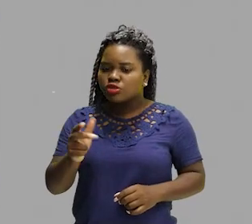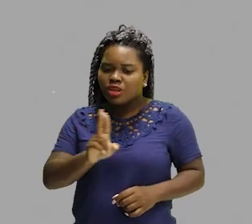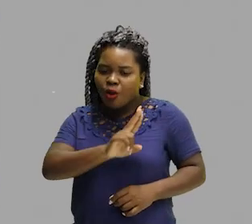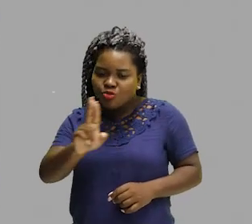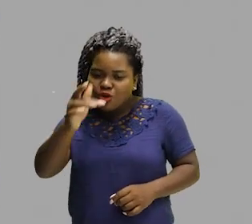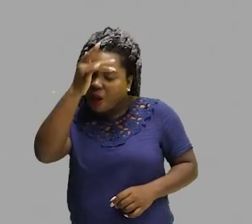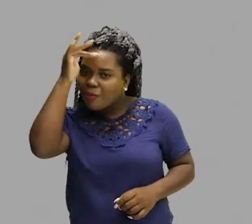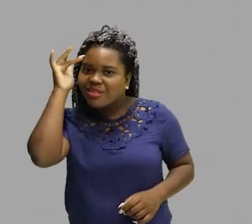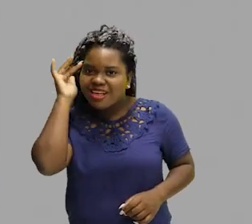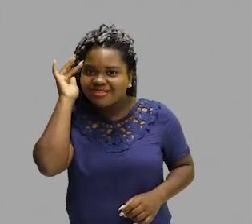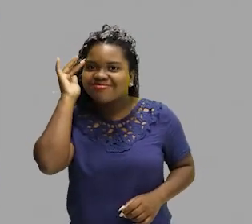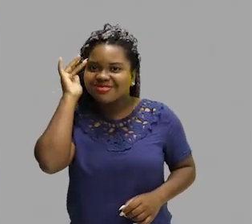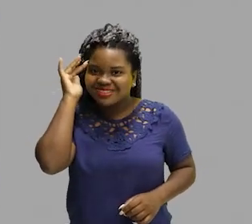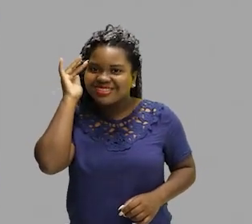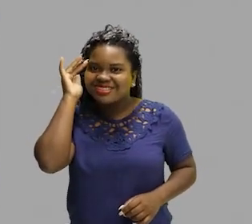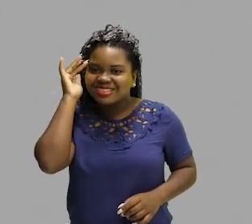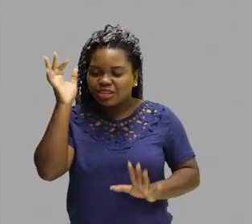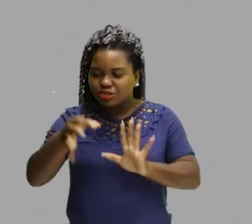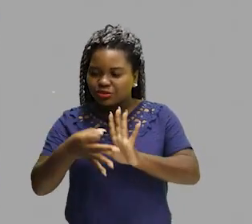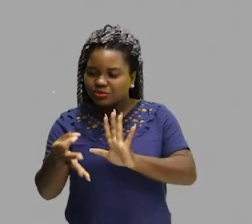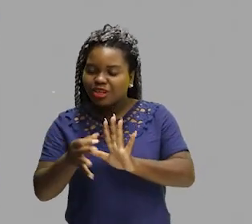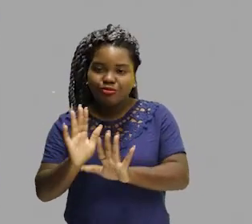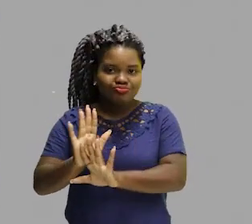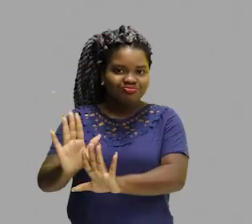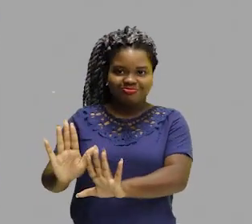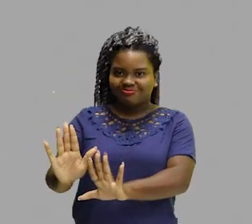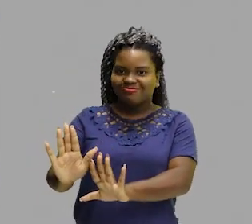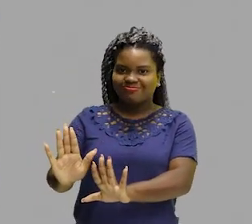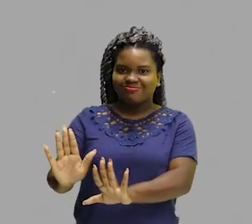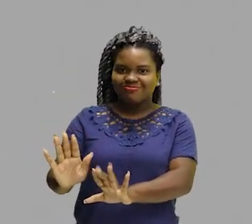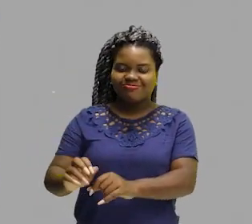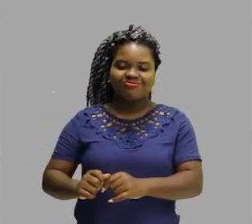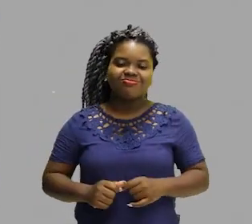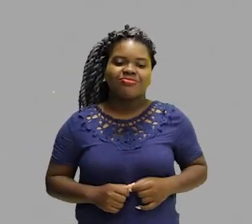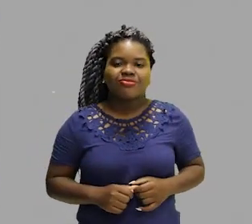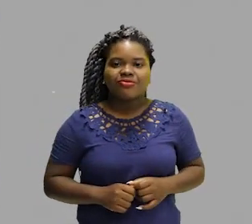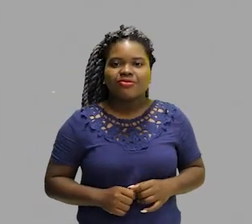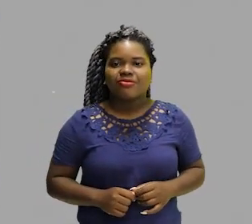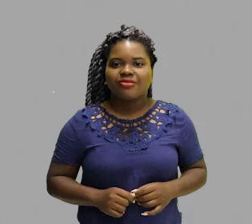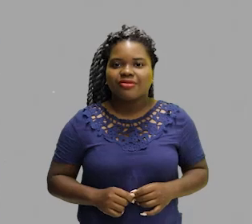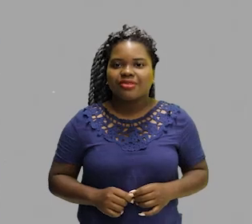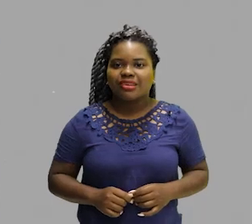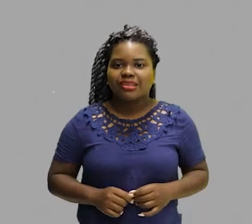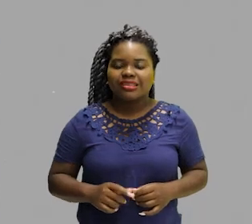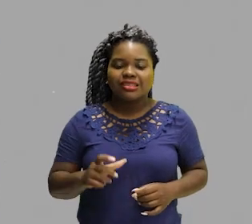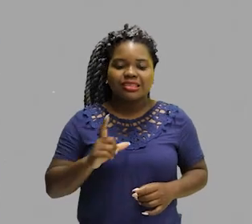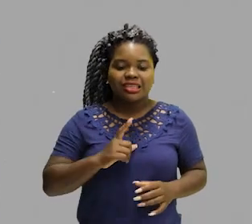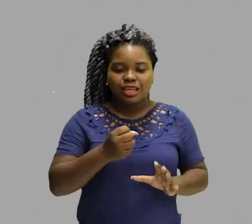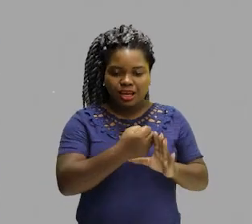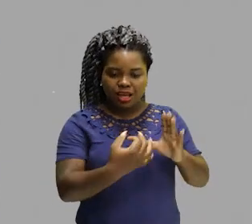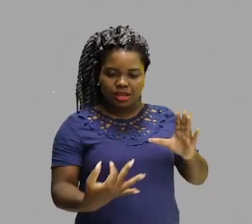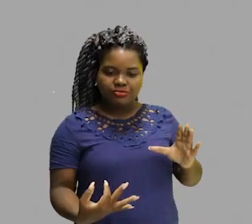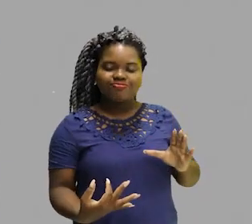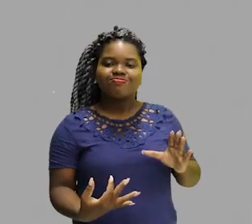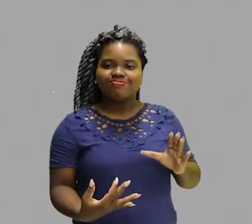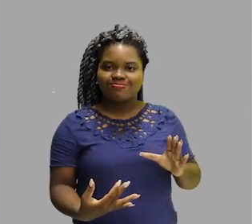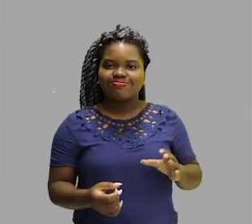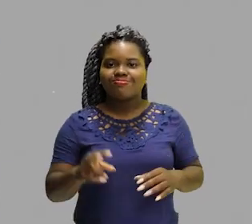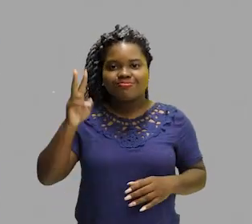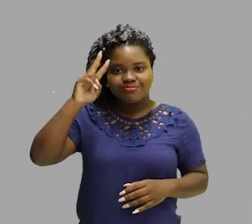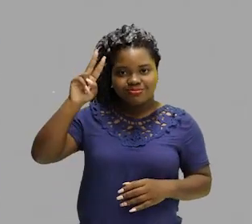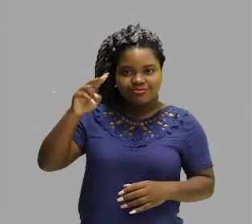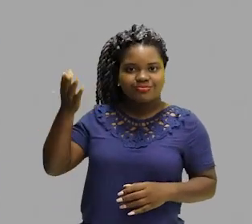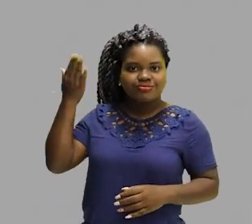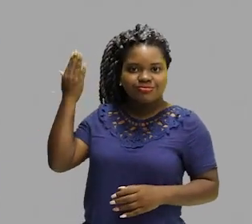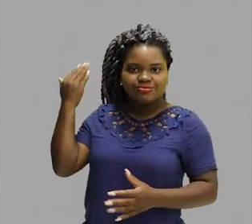aulas anteriores trazendo composições atuais que teriam características de cantigas satíricas. Lembram? Eu